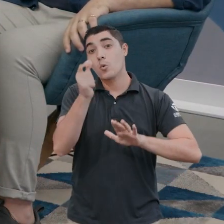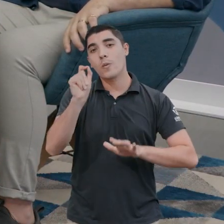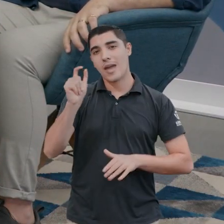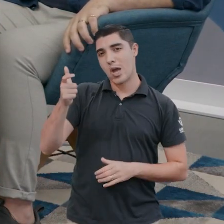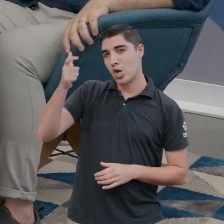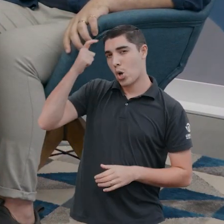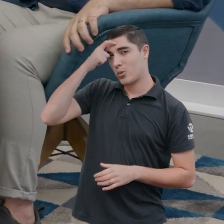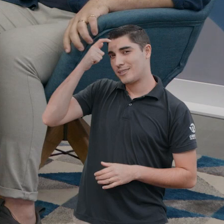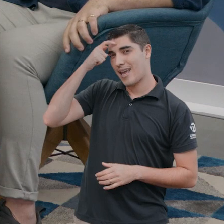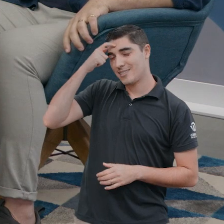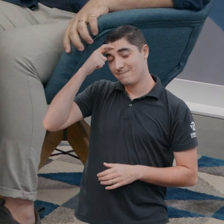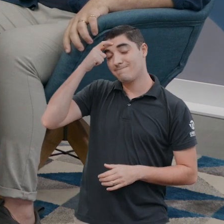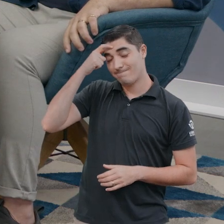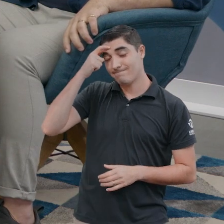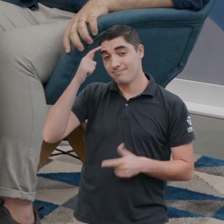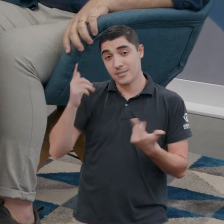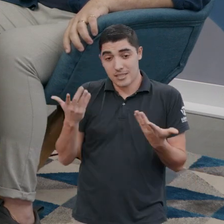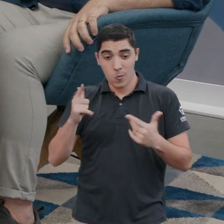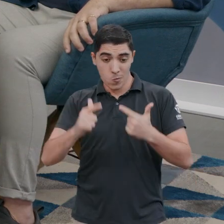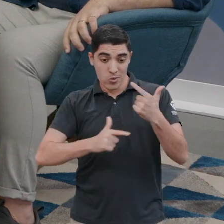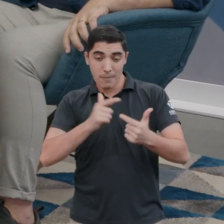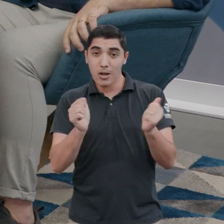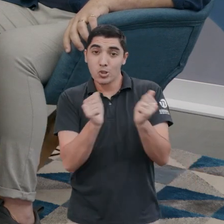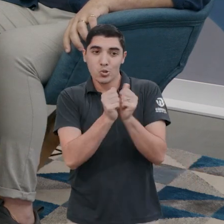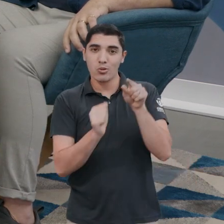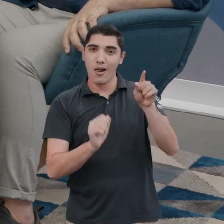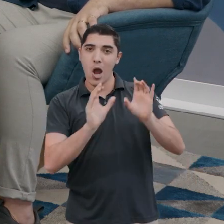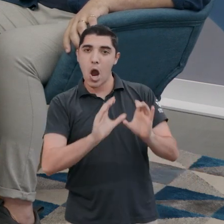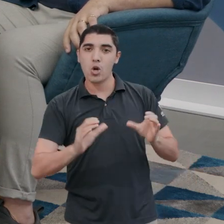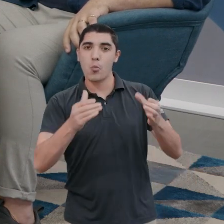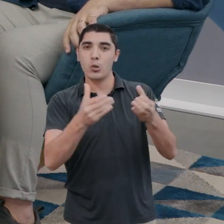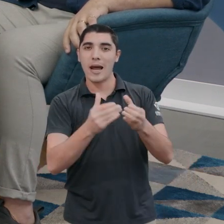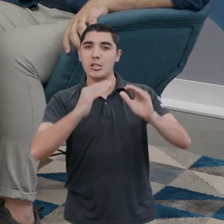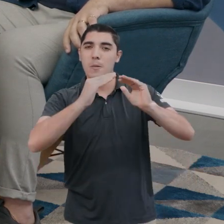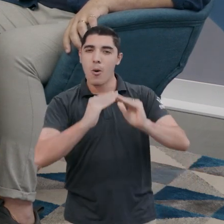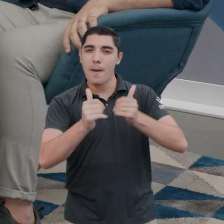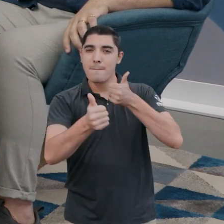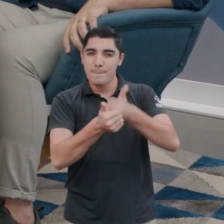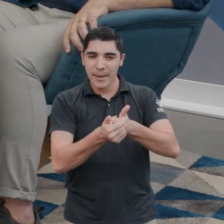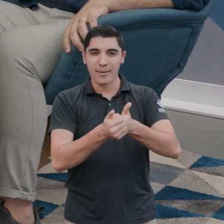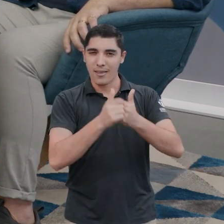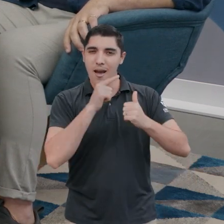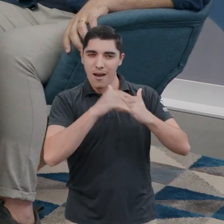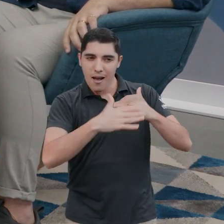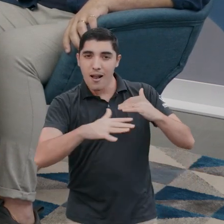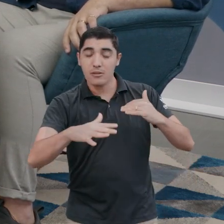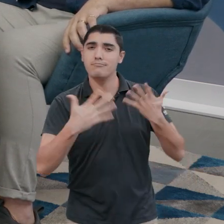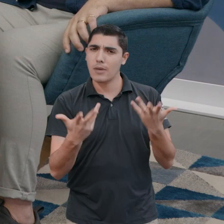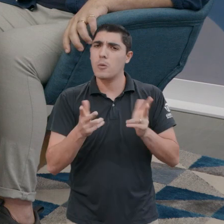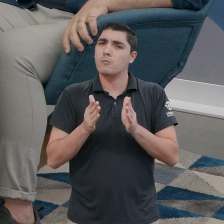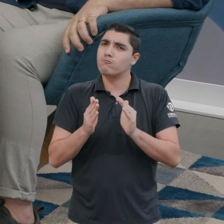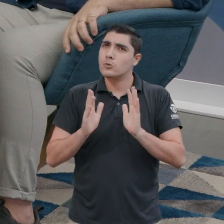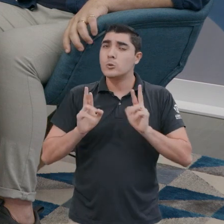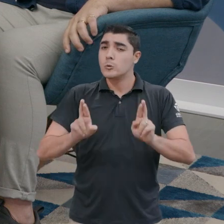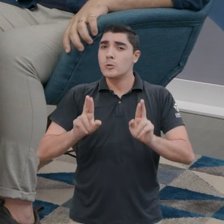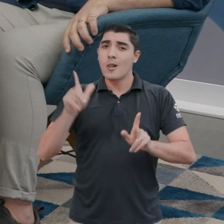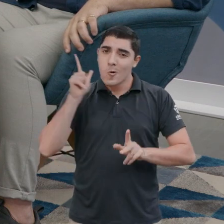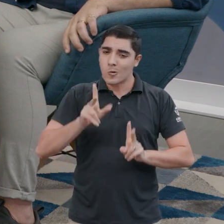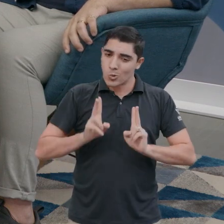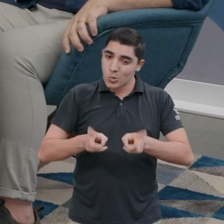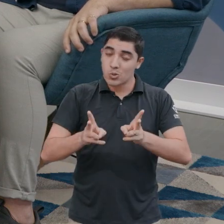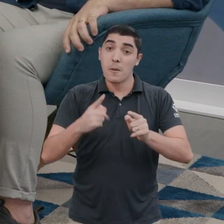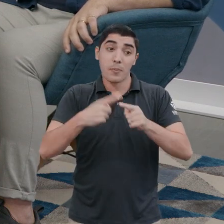né? Consciência, que é a questão também do trabalho com a comunidade ribeirinha. Isso é muito importante, né? Para que eles permaneçam, de